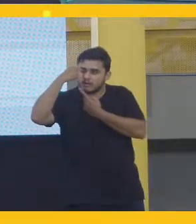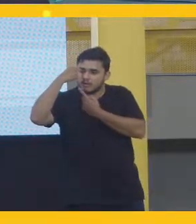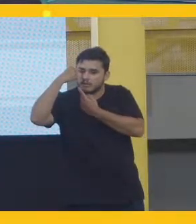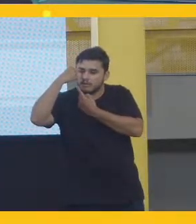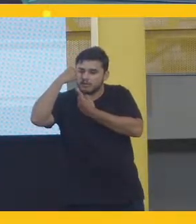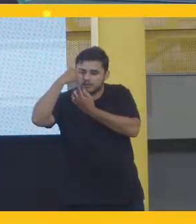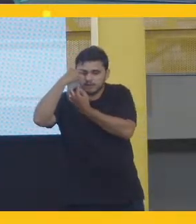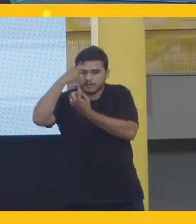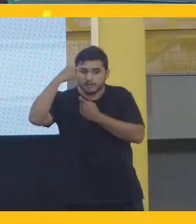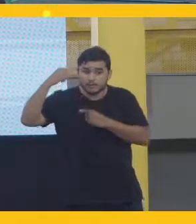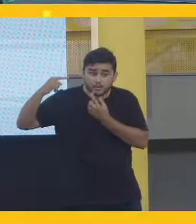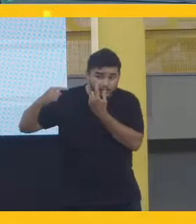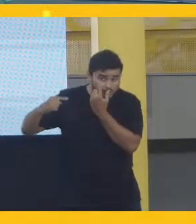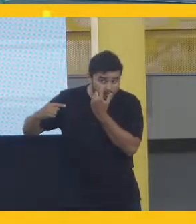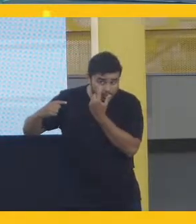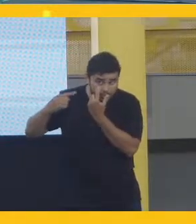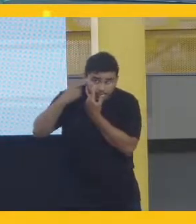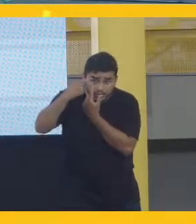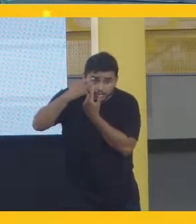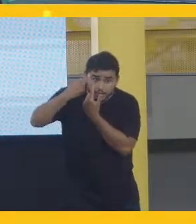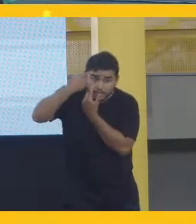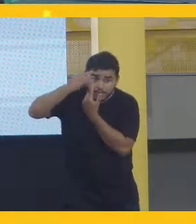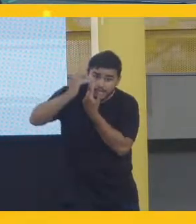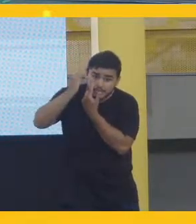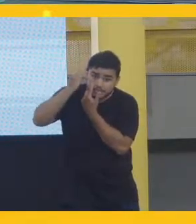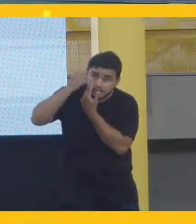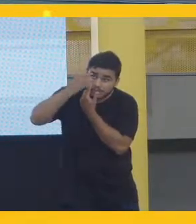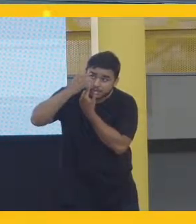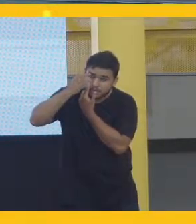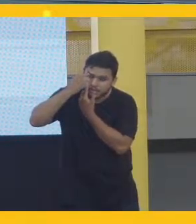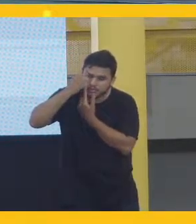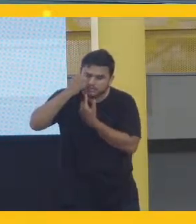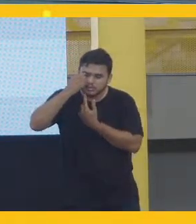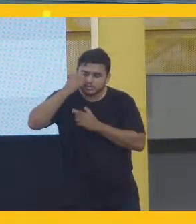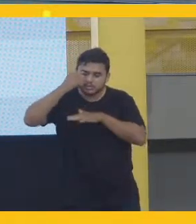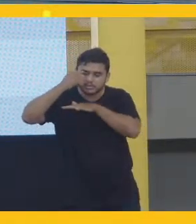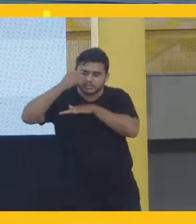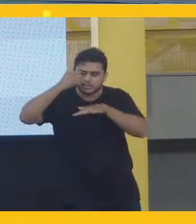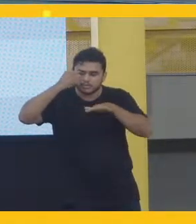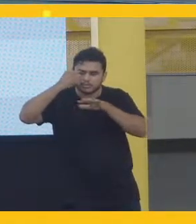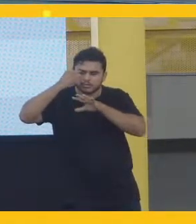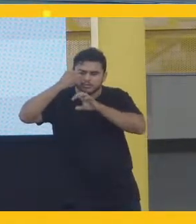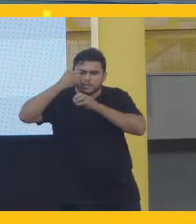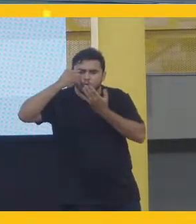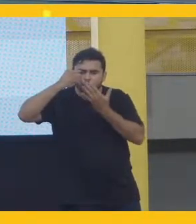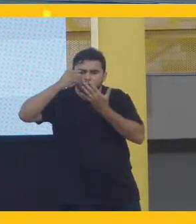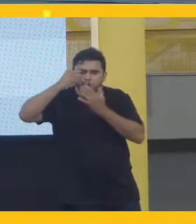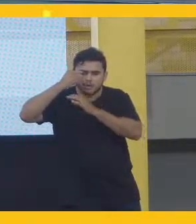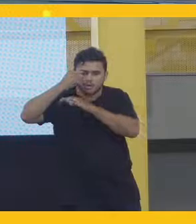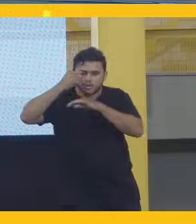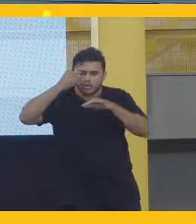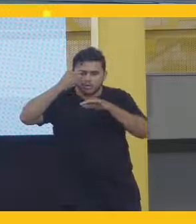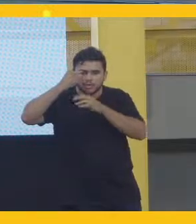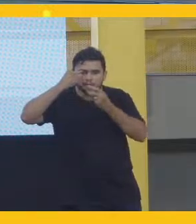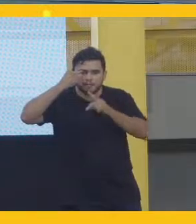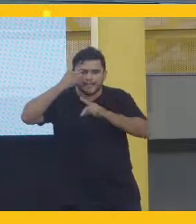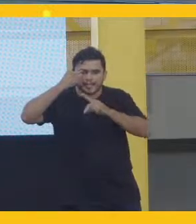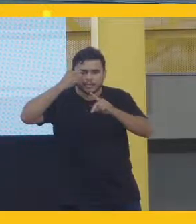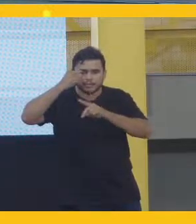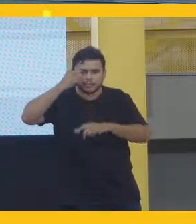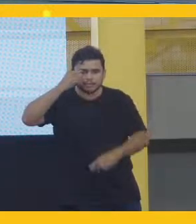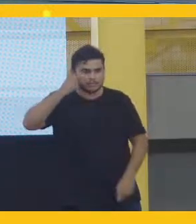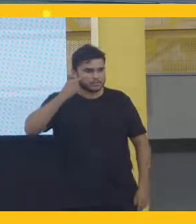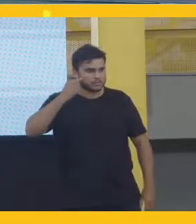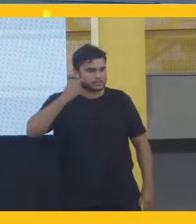mancha embaixo do outro lado. Vocês já perceberam isso? Quando você aperta aqui o